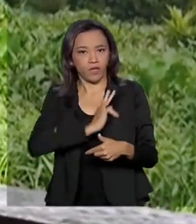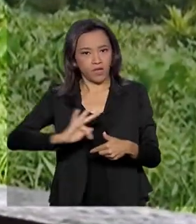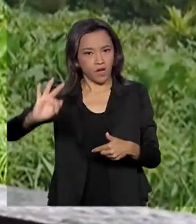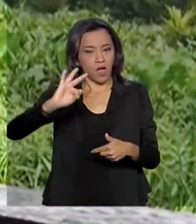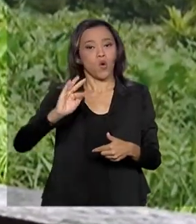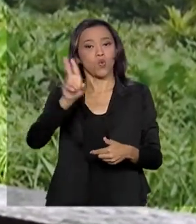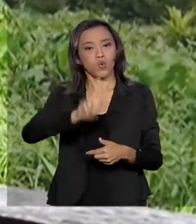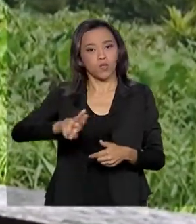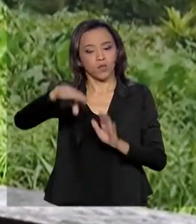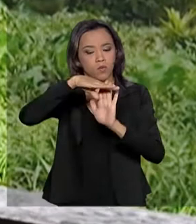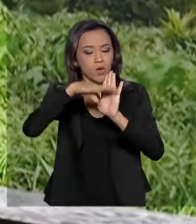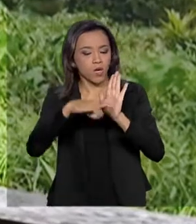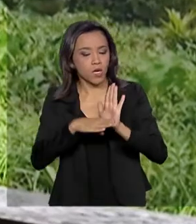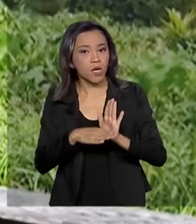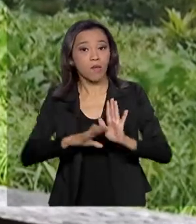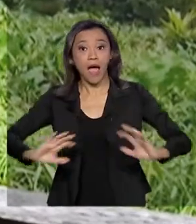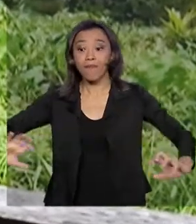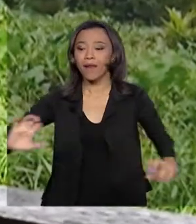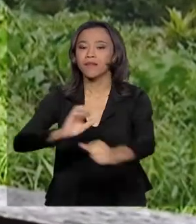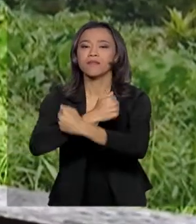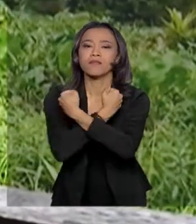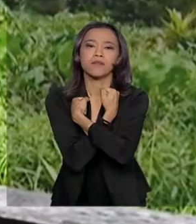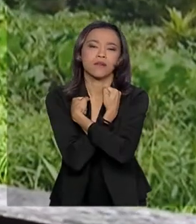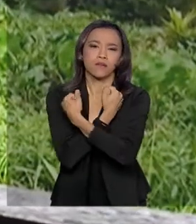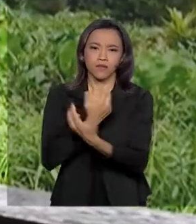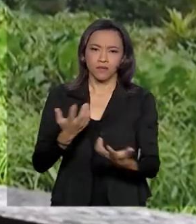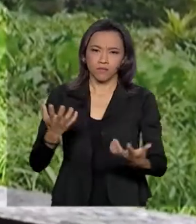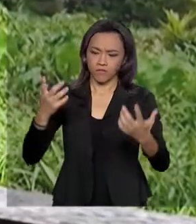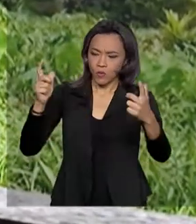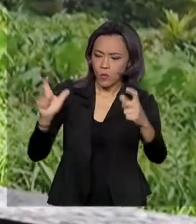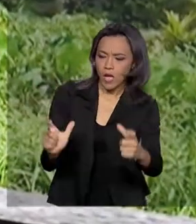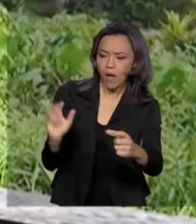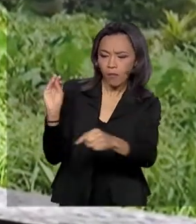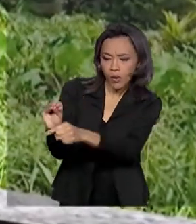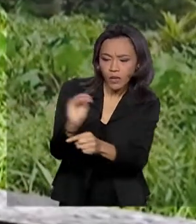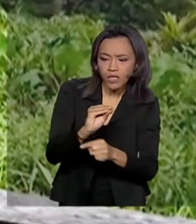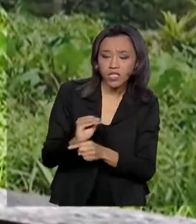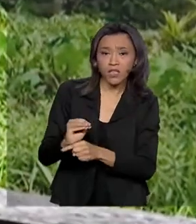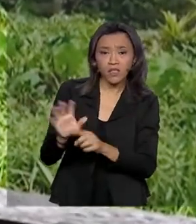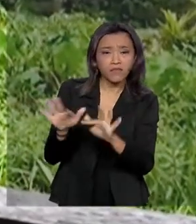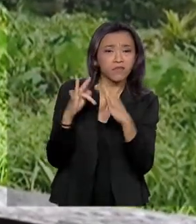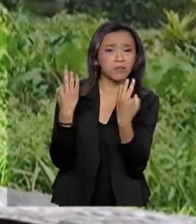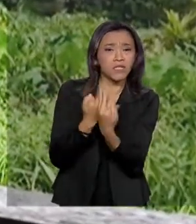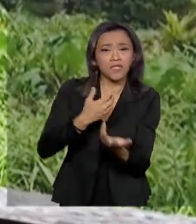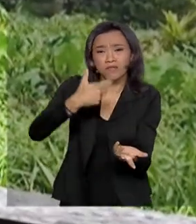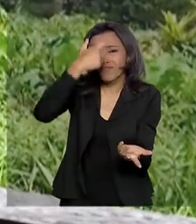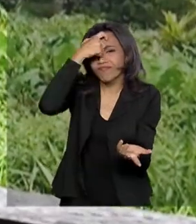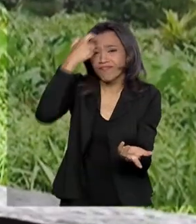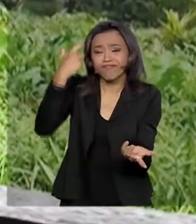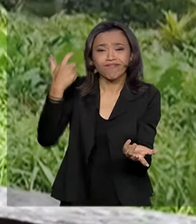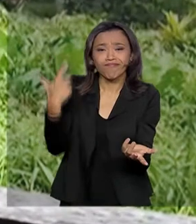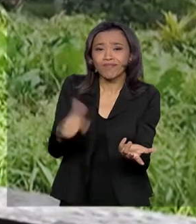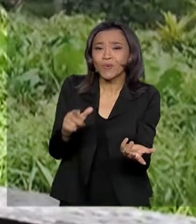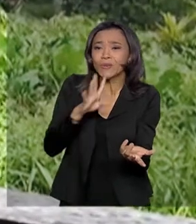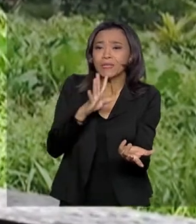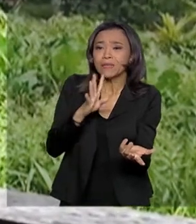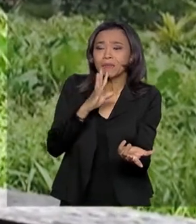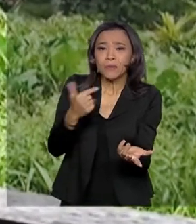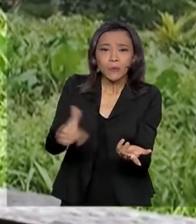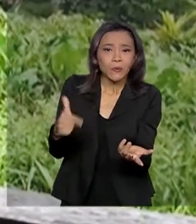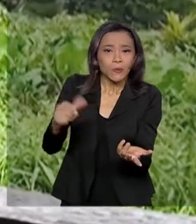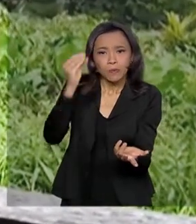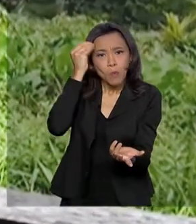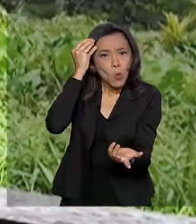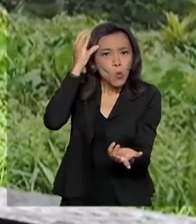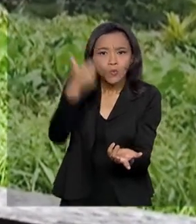Abrace o Marajó, onde o risco é maior e as famílias não têm informação para evitar esse tipo de